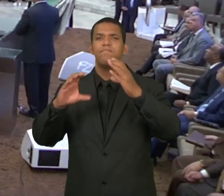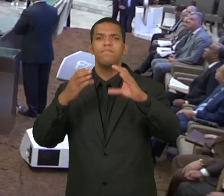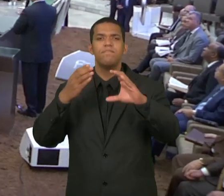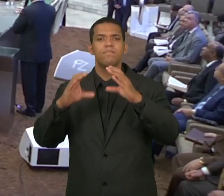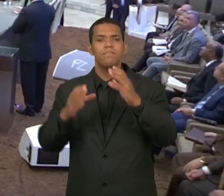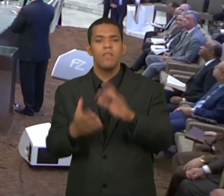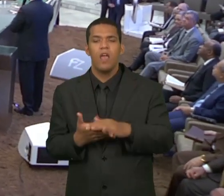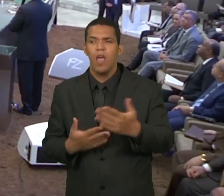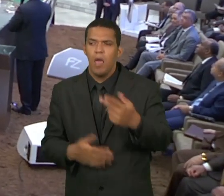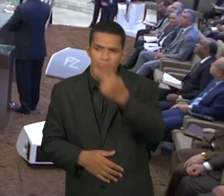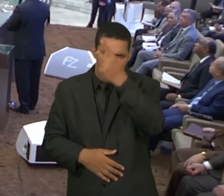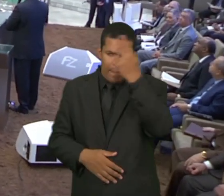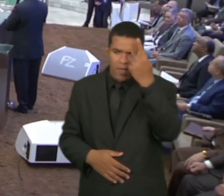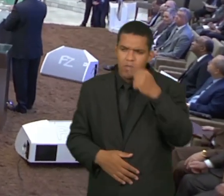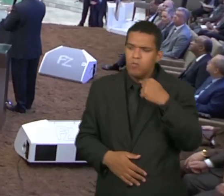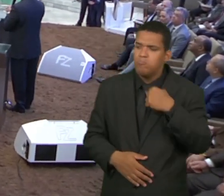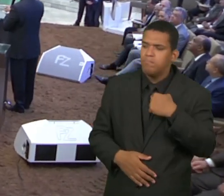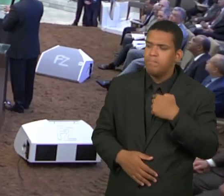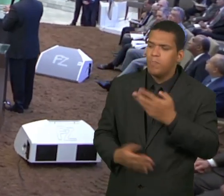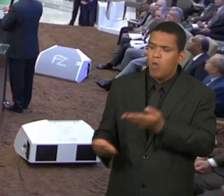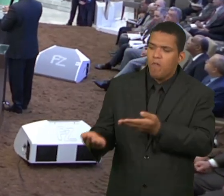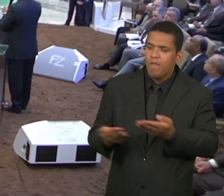o convidou para cantar